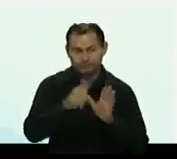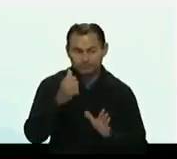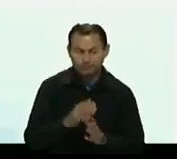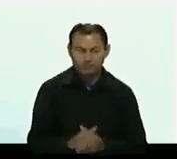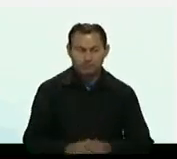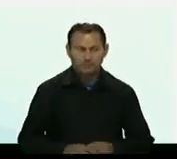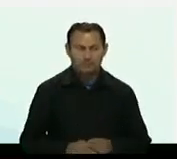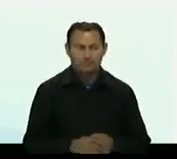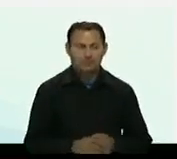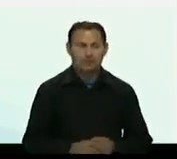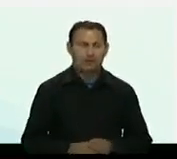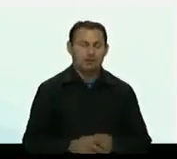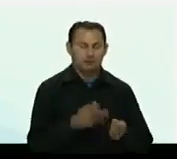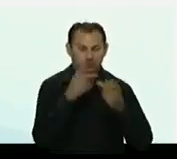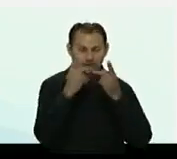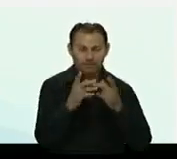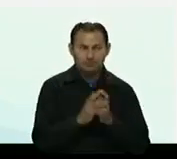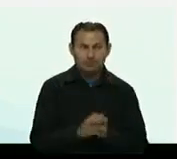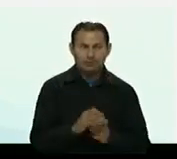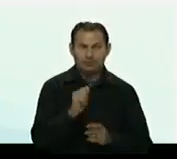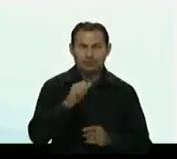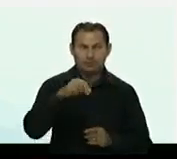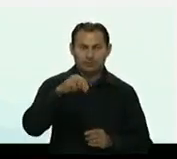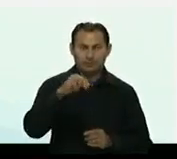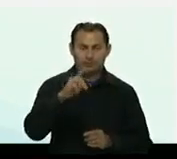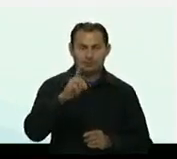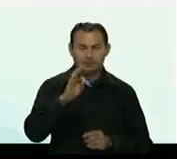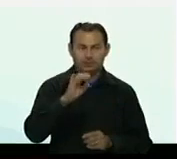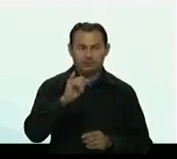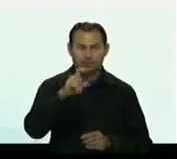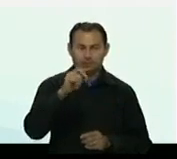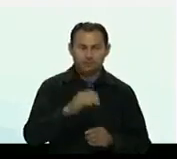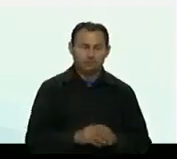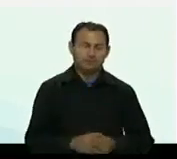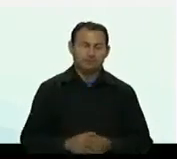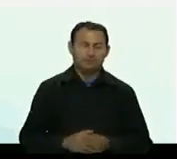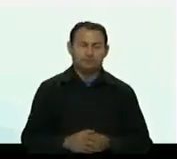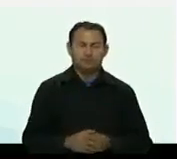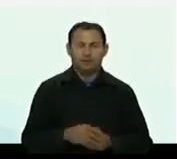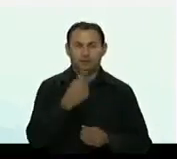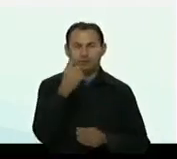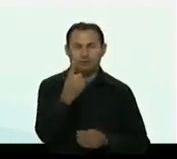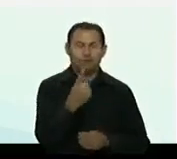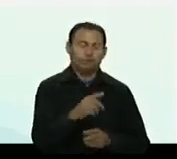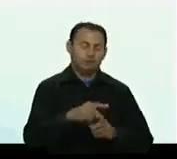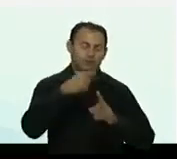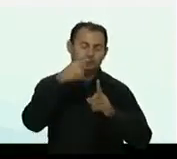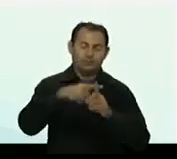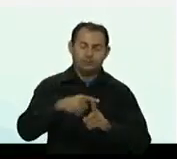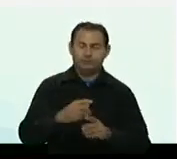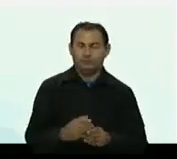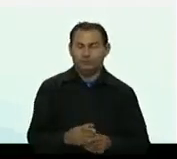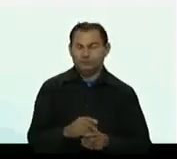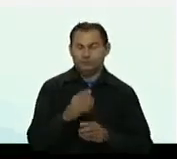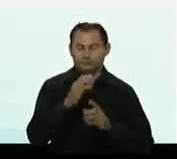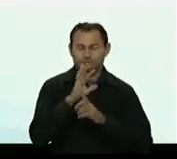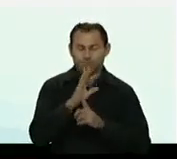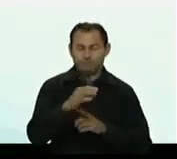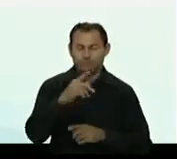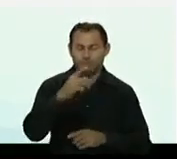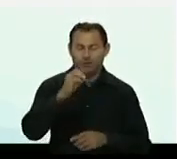no caso referente à Andetaxi, vai ser 1 e 9. Esse é um